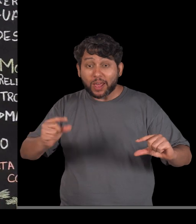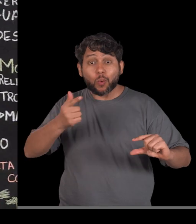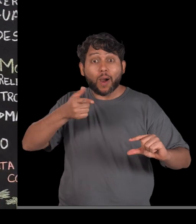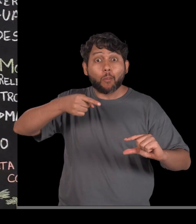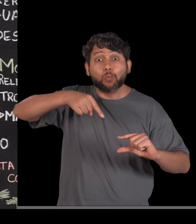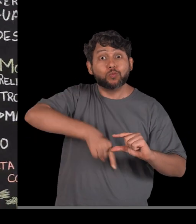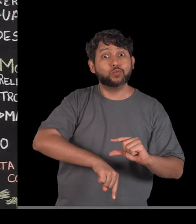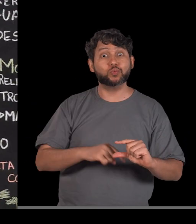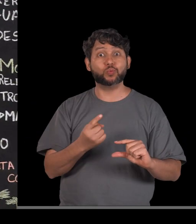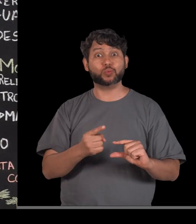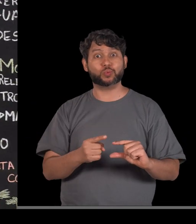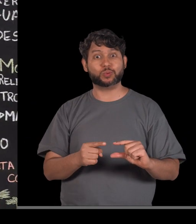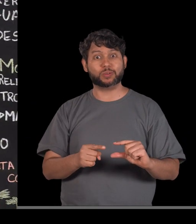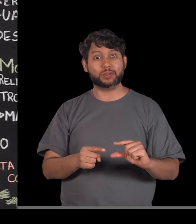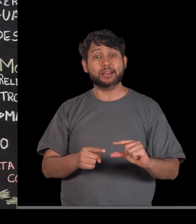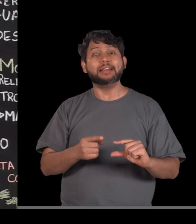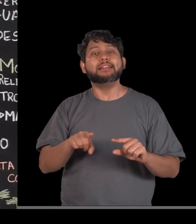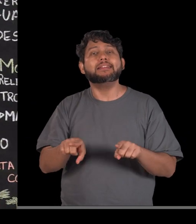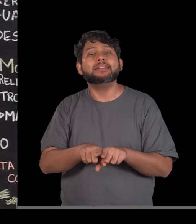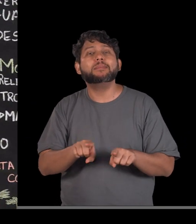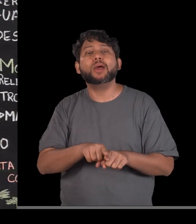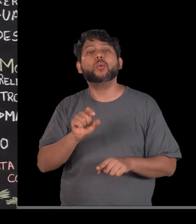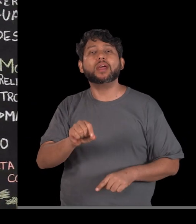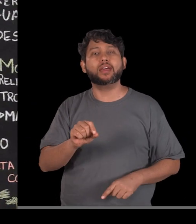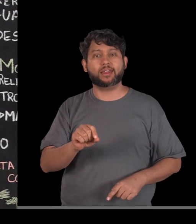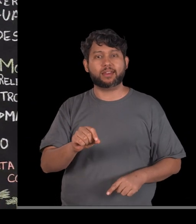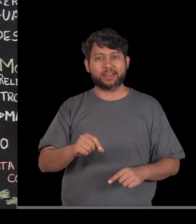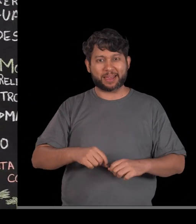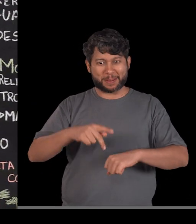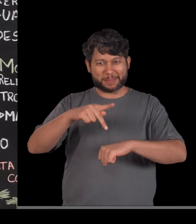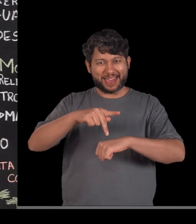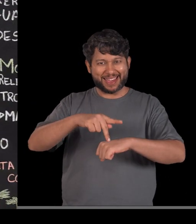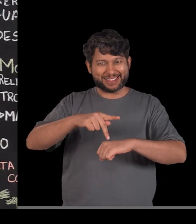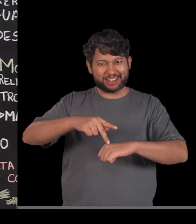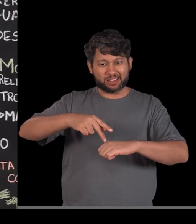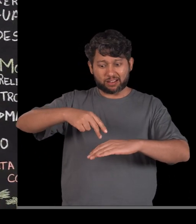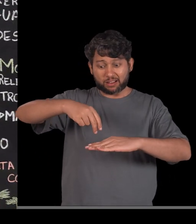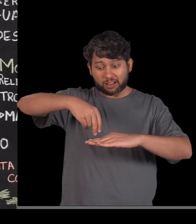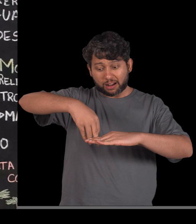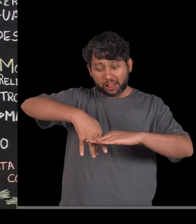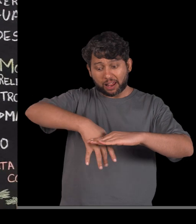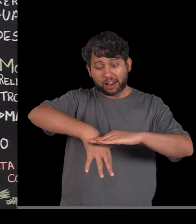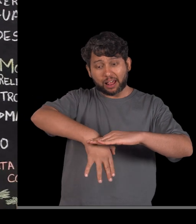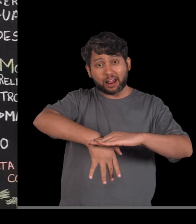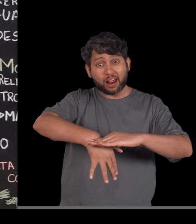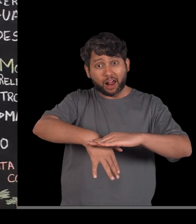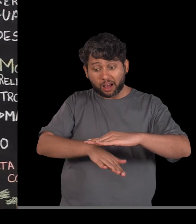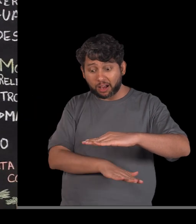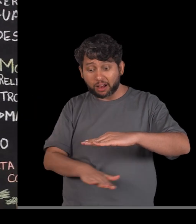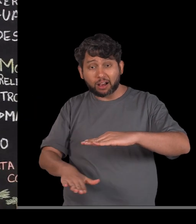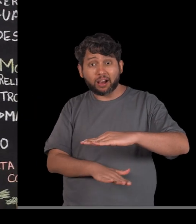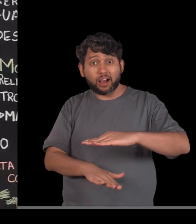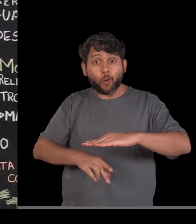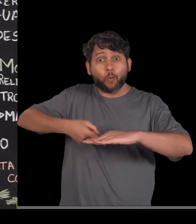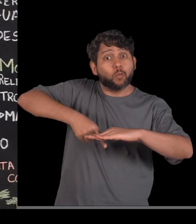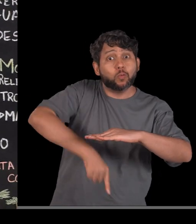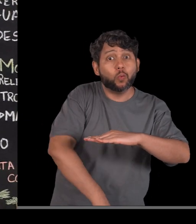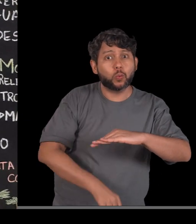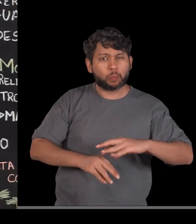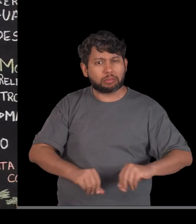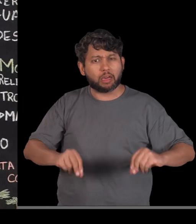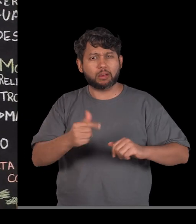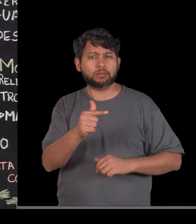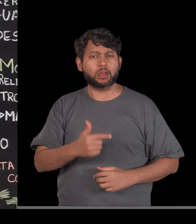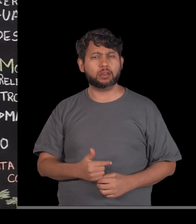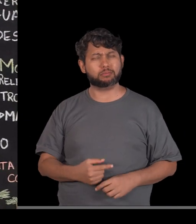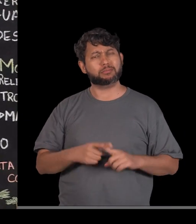pouco profundo e pouco desgastado, ou seja, a rocha matriz ela está muito próxima, ali é um solo raso. E professor, então